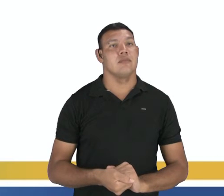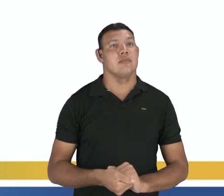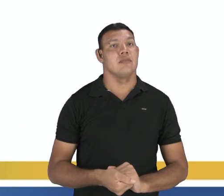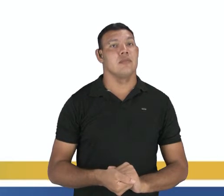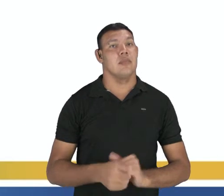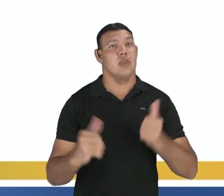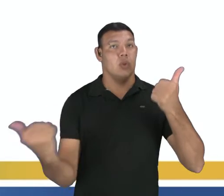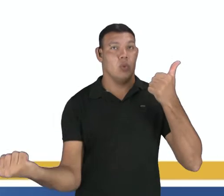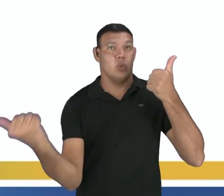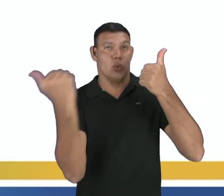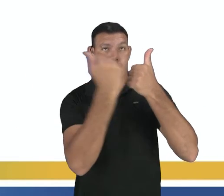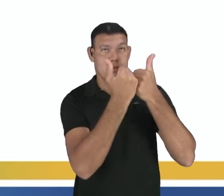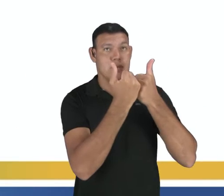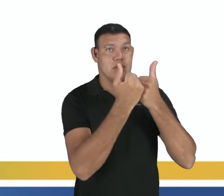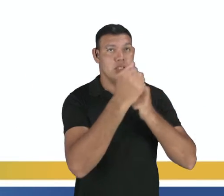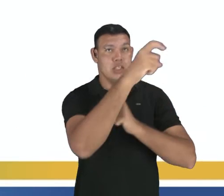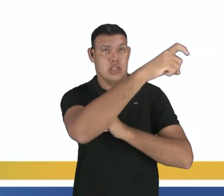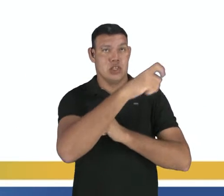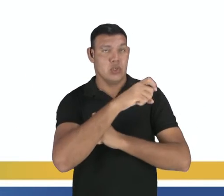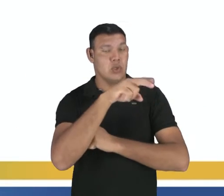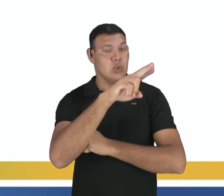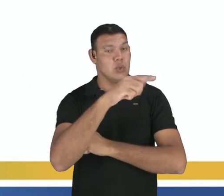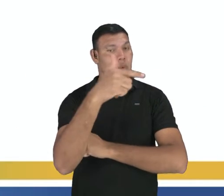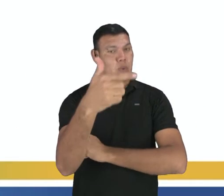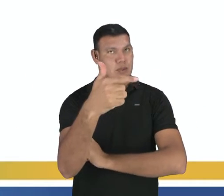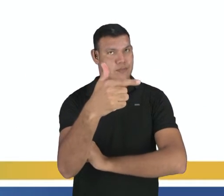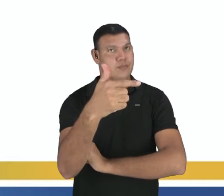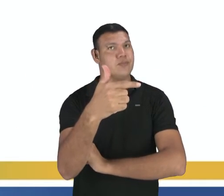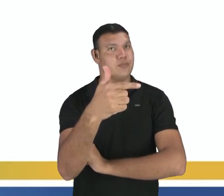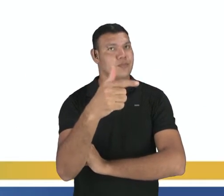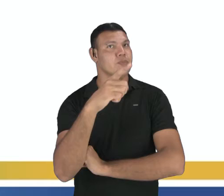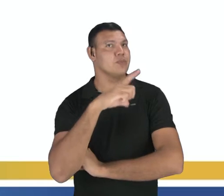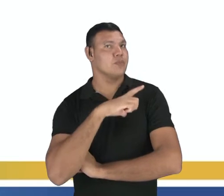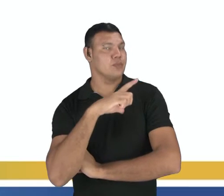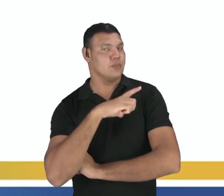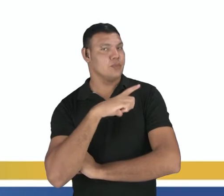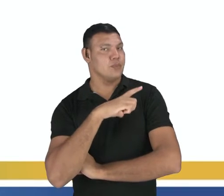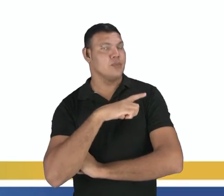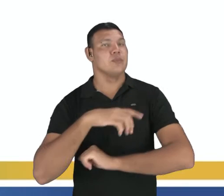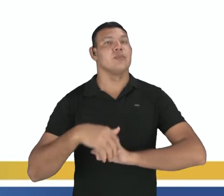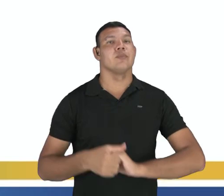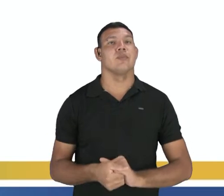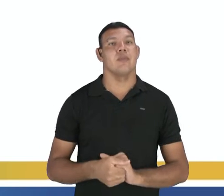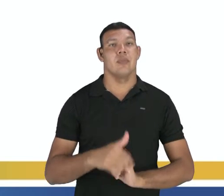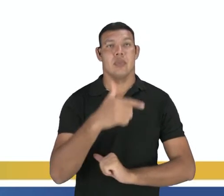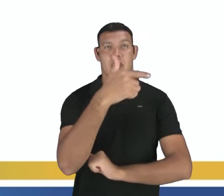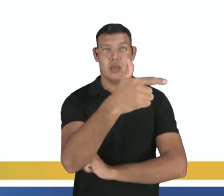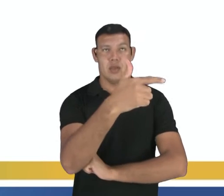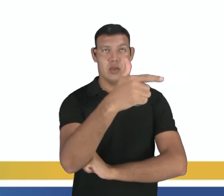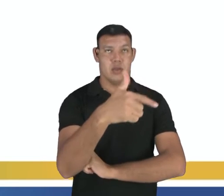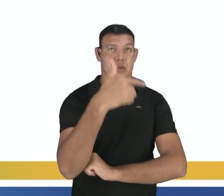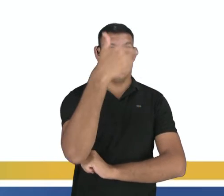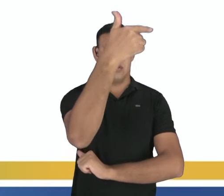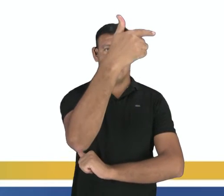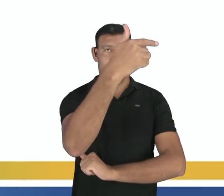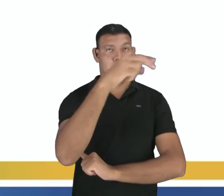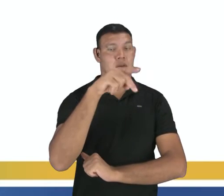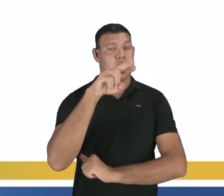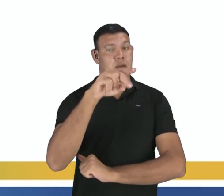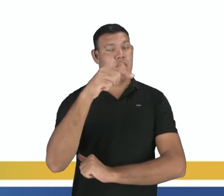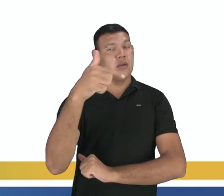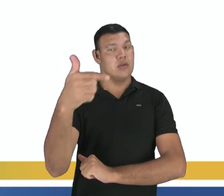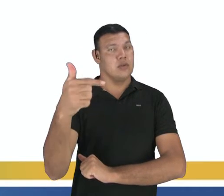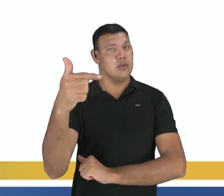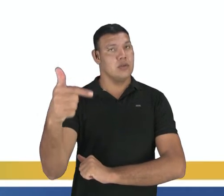eu substituo o x igual a 2, nós teremos a seguinte situação, que 2 elevado ao quadrado é